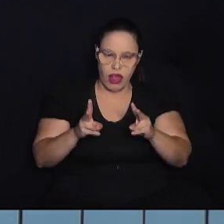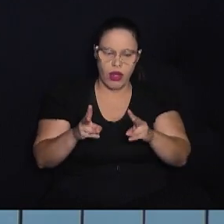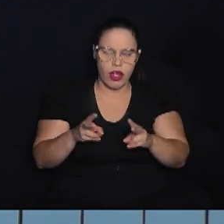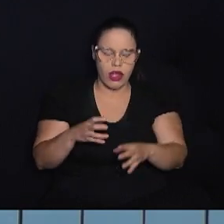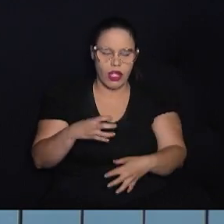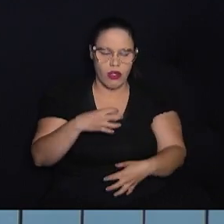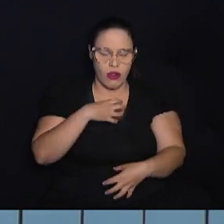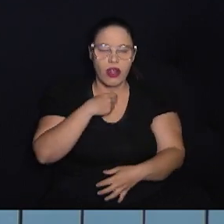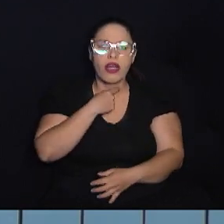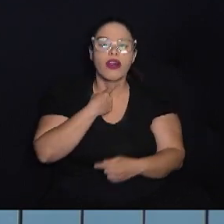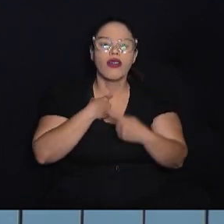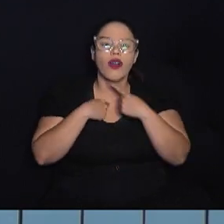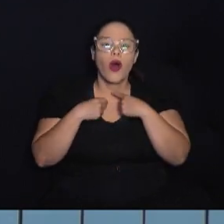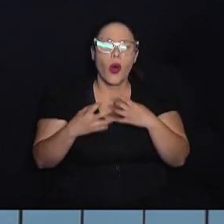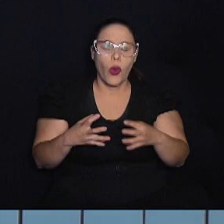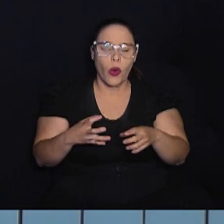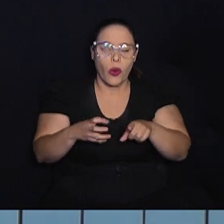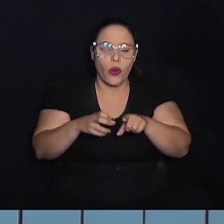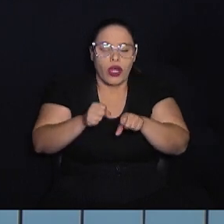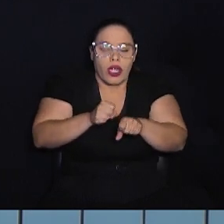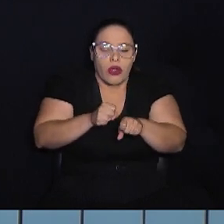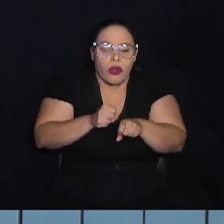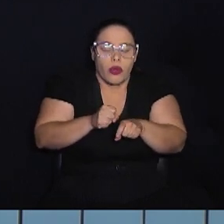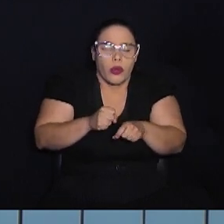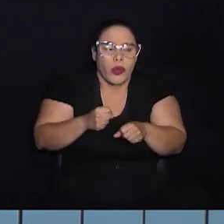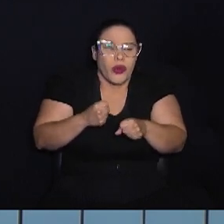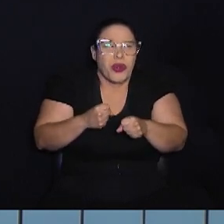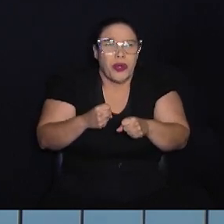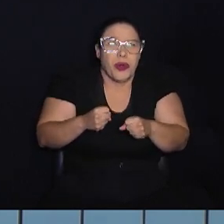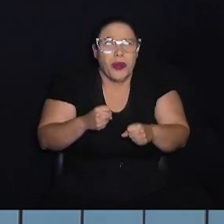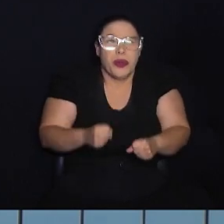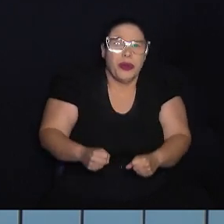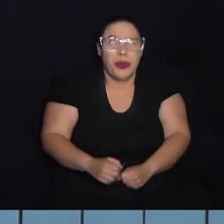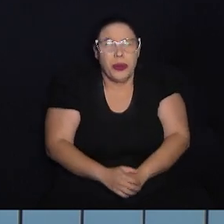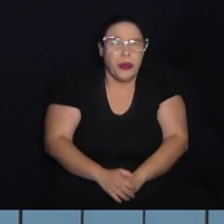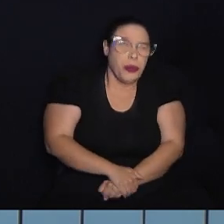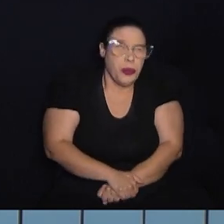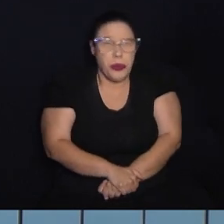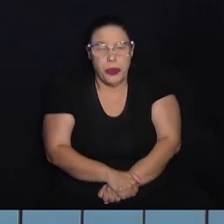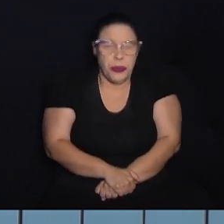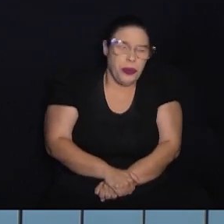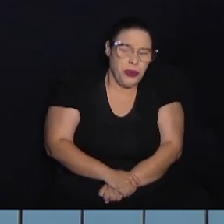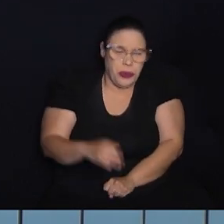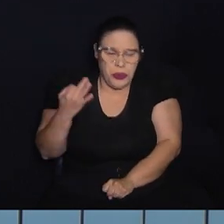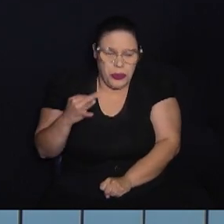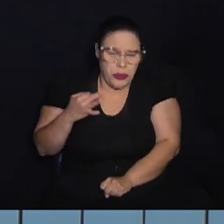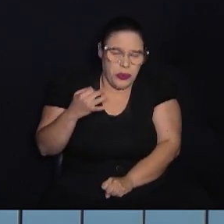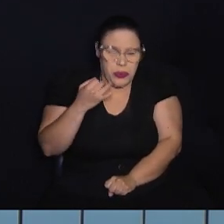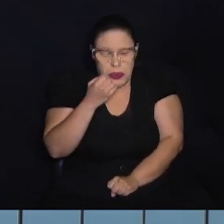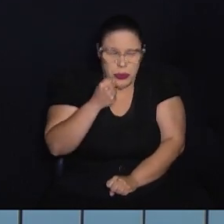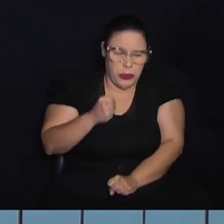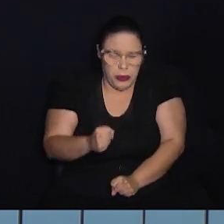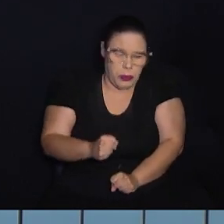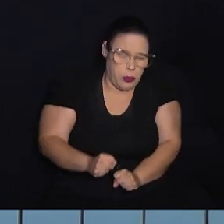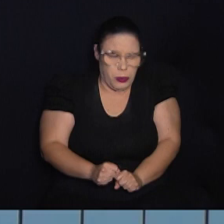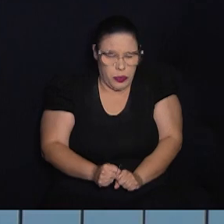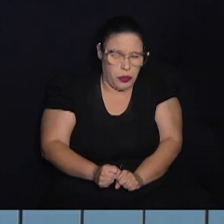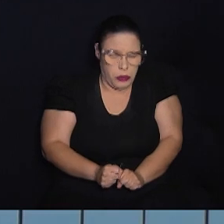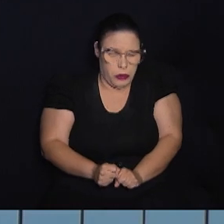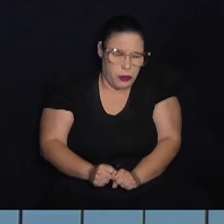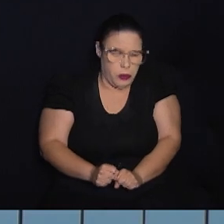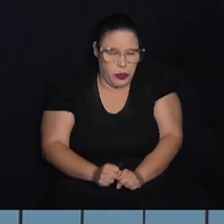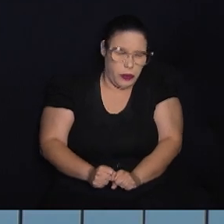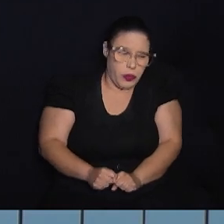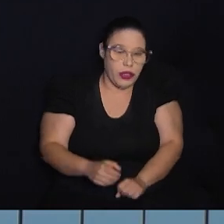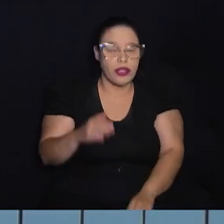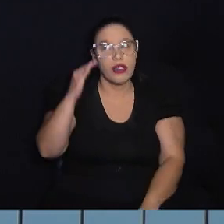vontade ou segura ao máximo, né? Até aquele ponto que não dá mais. Porque tem gente que fica segurando, né, doutor?